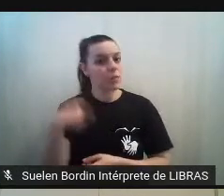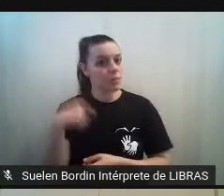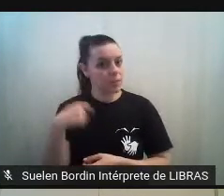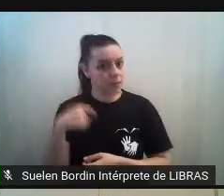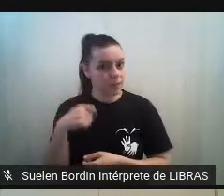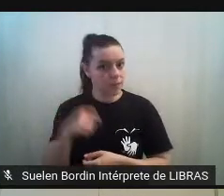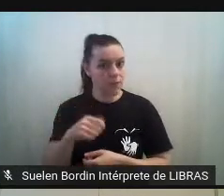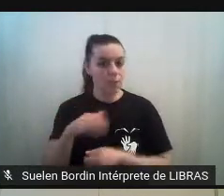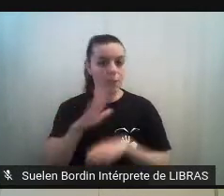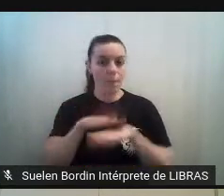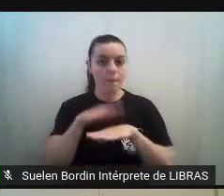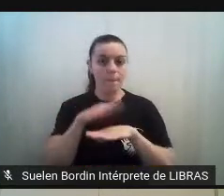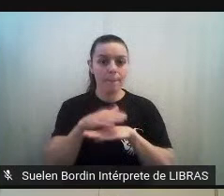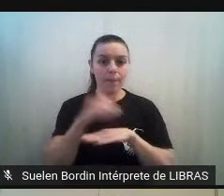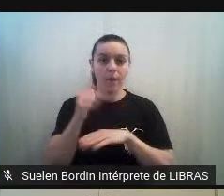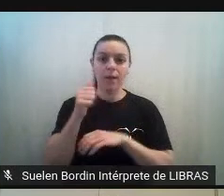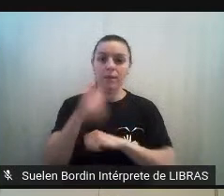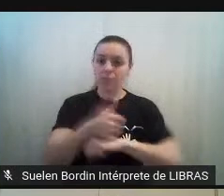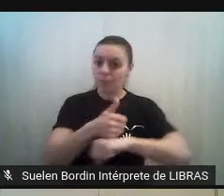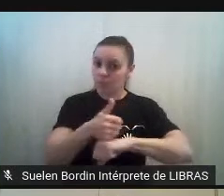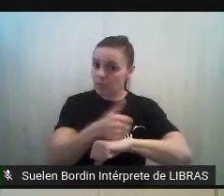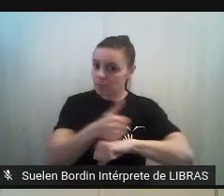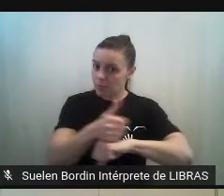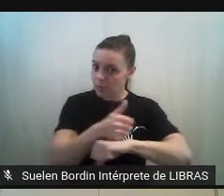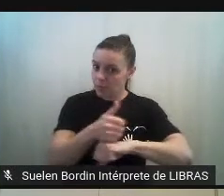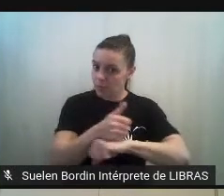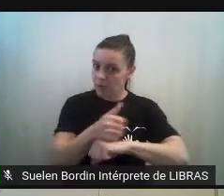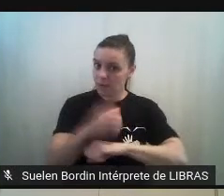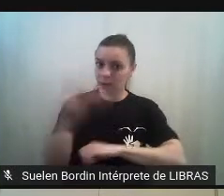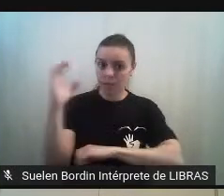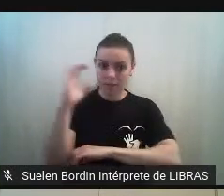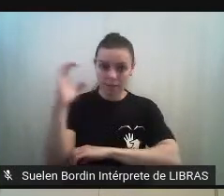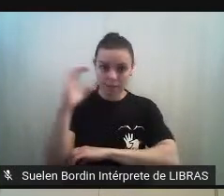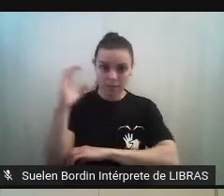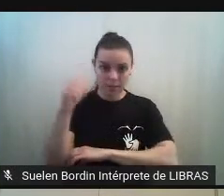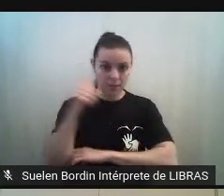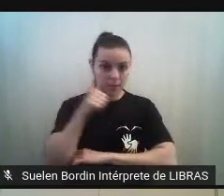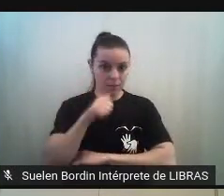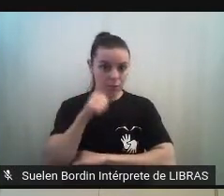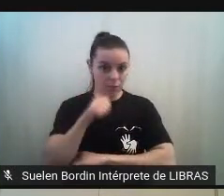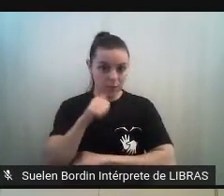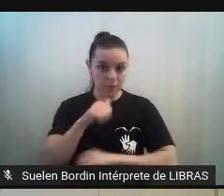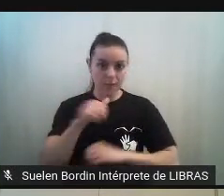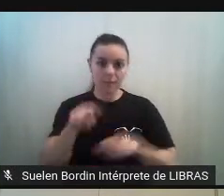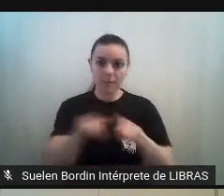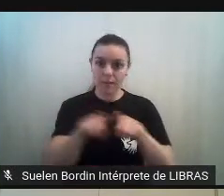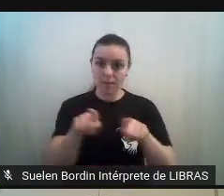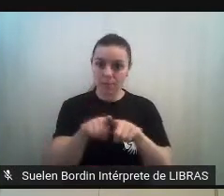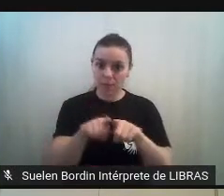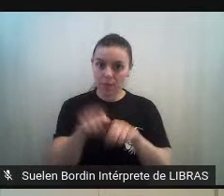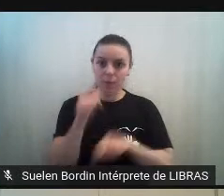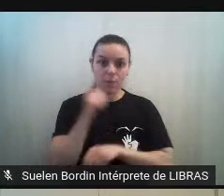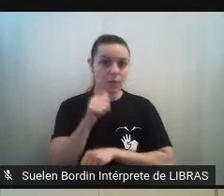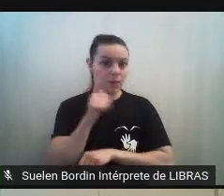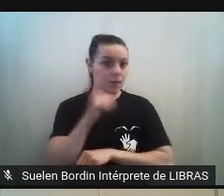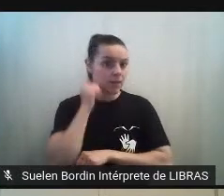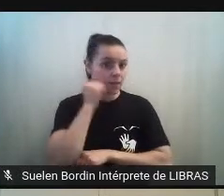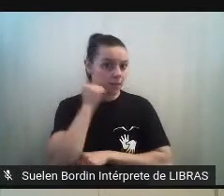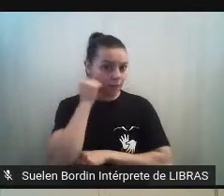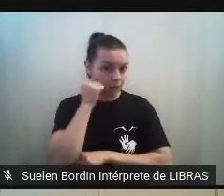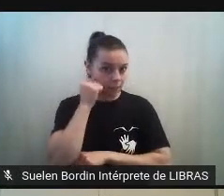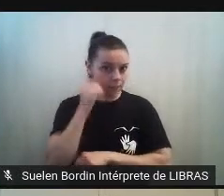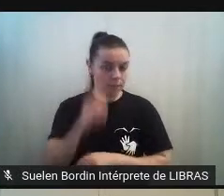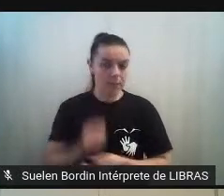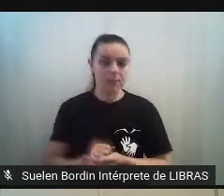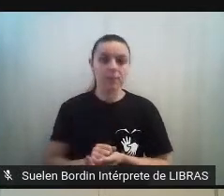ciências e em particular, também de mulheres negras. Então, eu vou passar um link aí daqui a pouco,